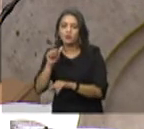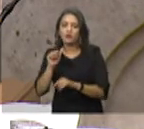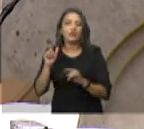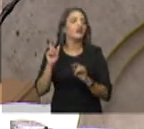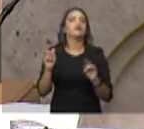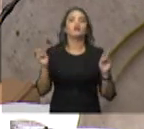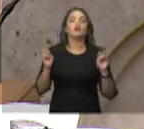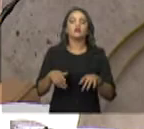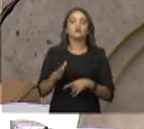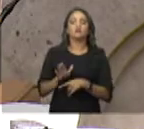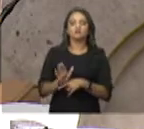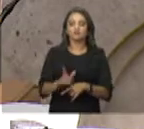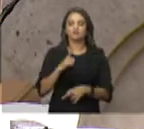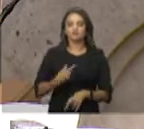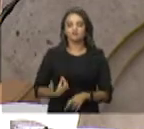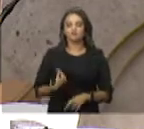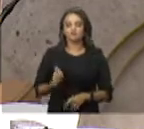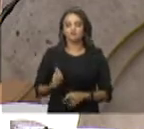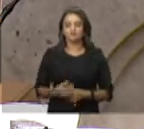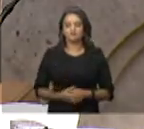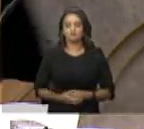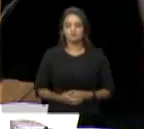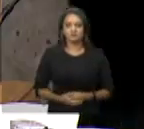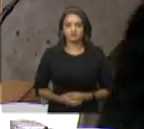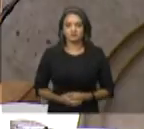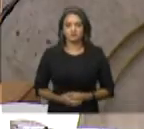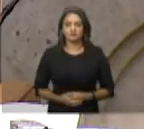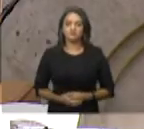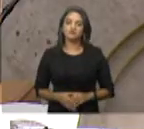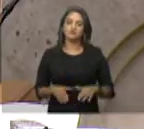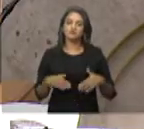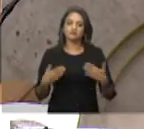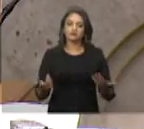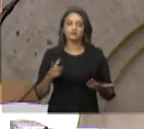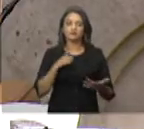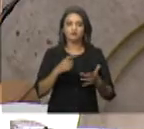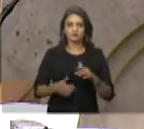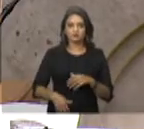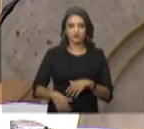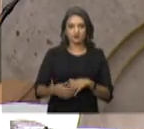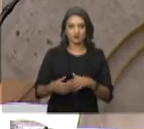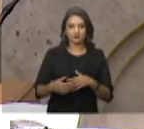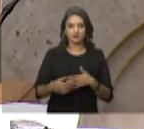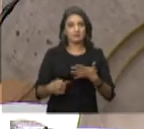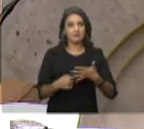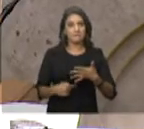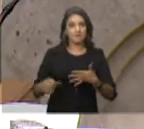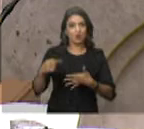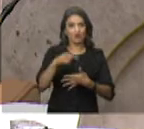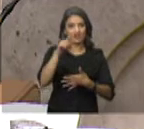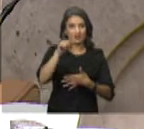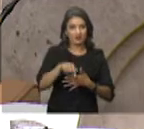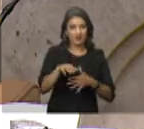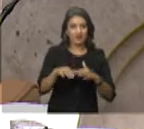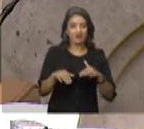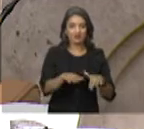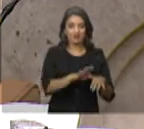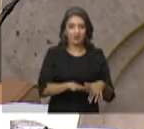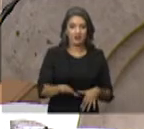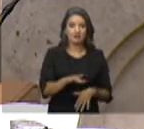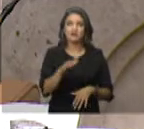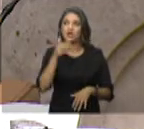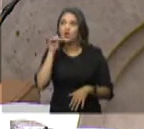existencial a isso acresce que da prioridade a criança e da Igualdade entre homens e